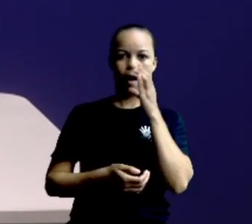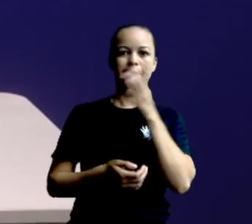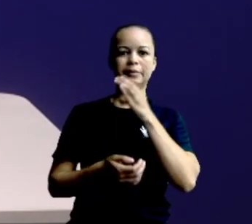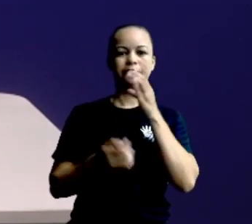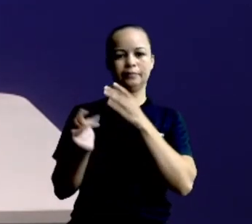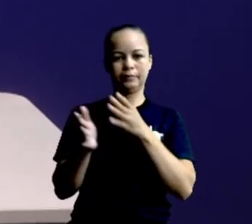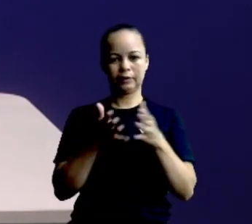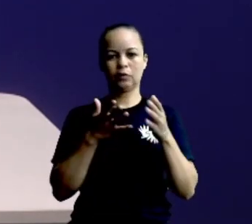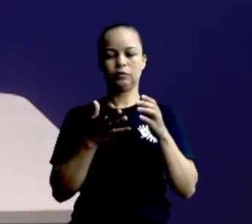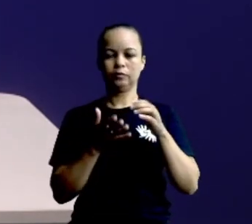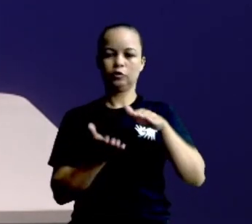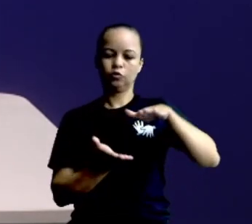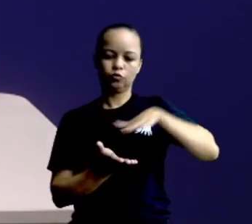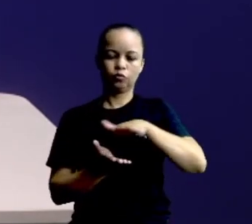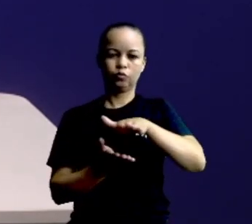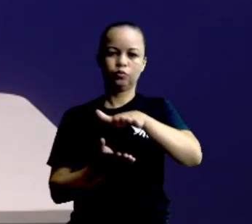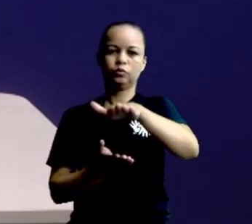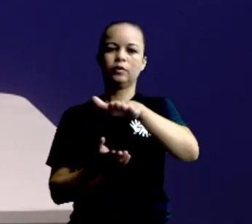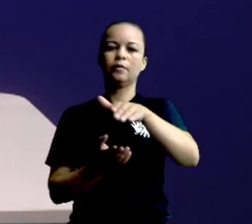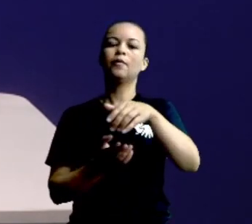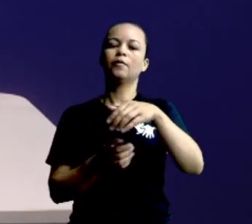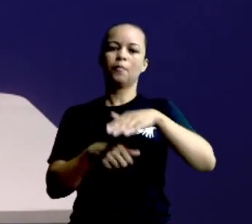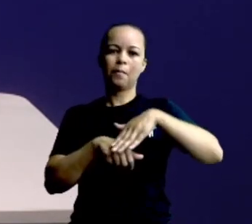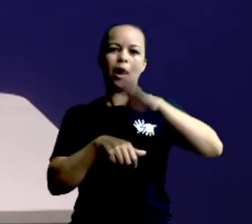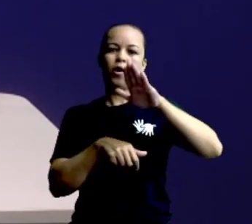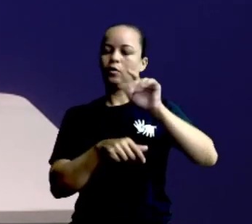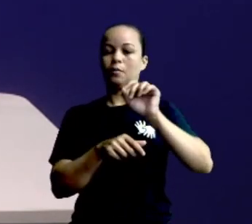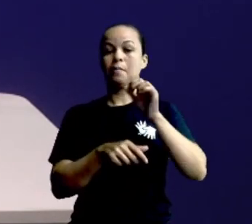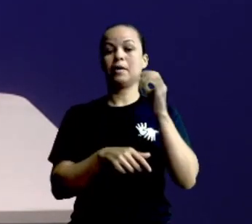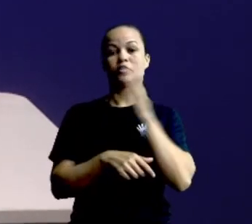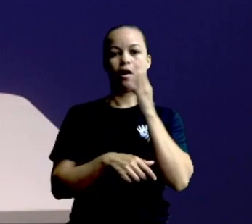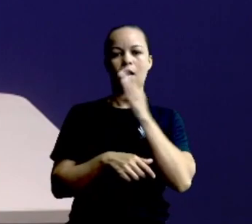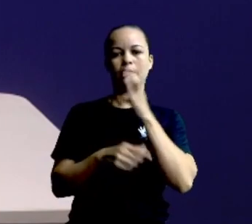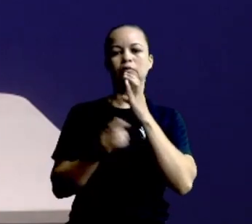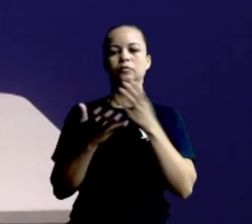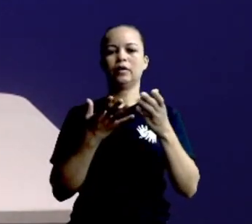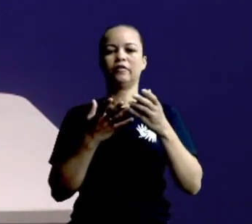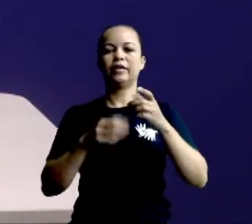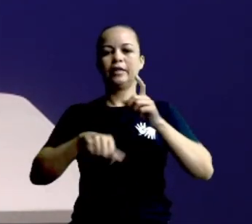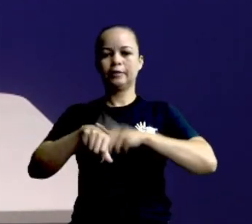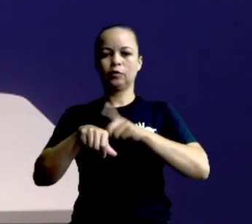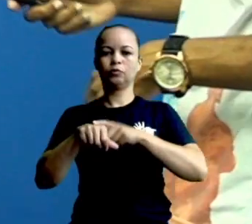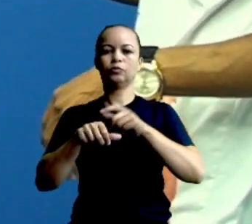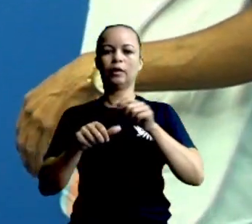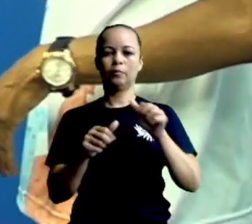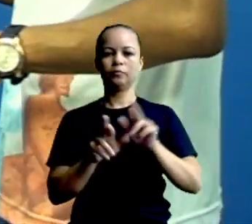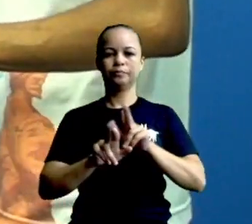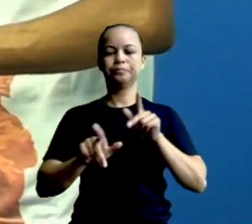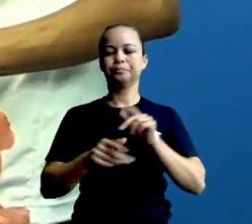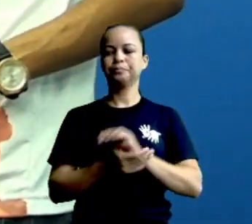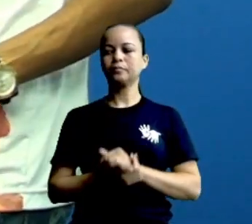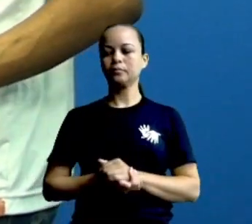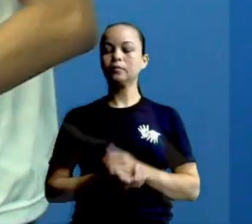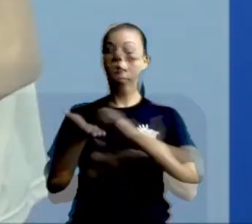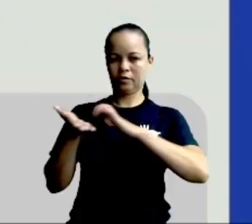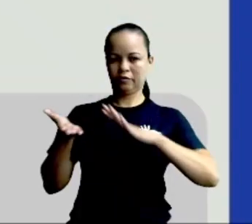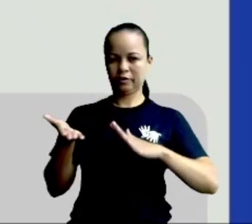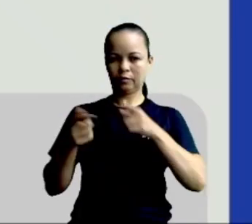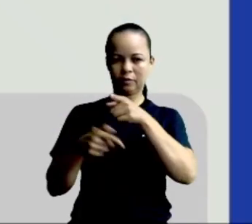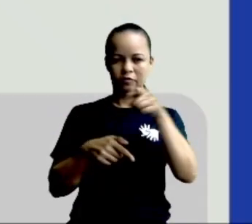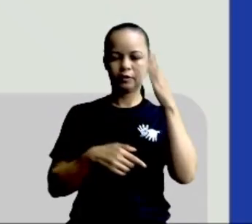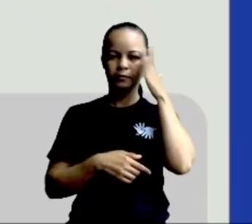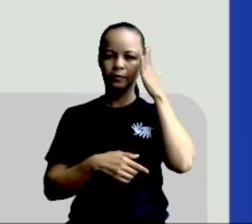né? Deslocamento. Mais rápido, não é ser maior, ser mais rápido, beleza? Então, é a variação do tempo. Então, vamos ver esse exercício aqui para a gente ter uma noção bem melhor.